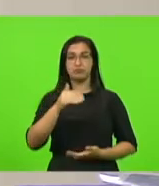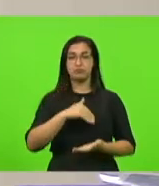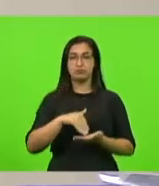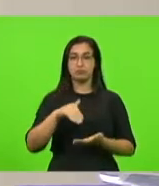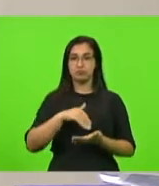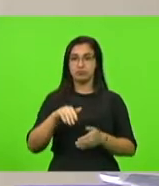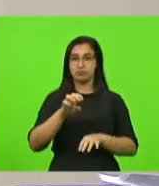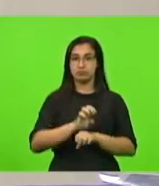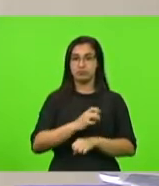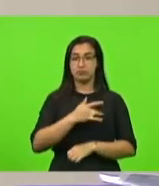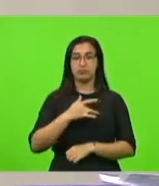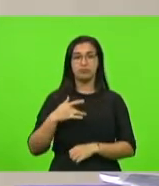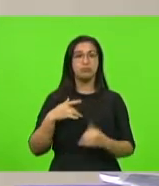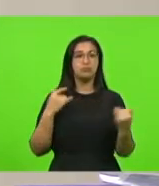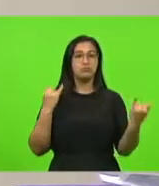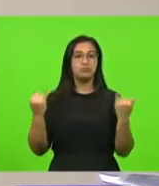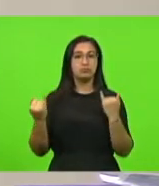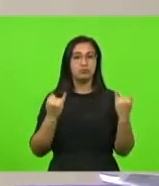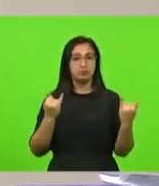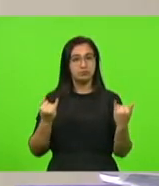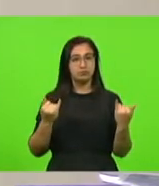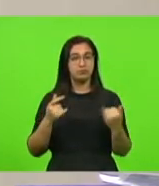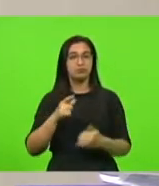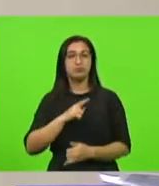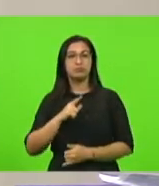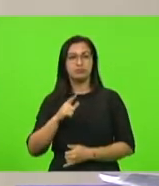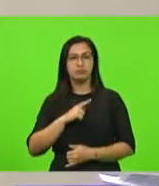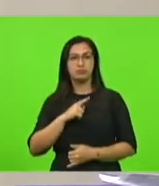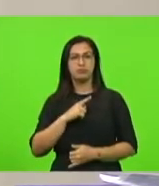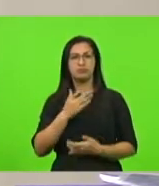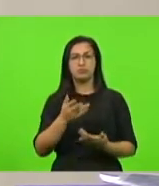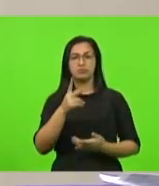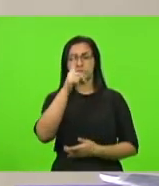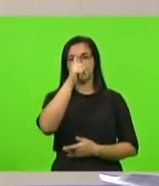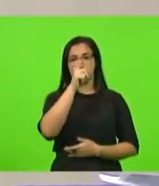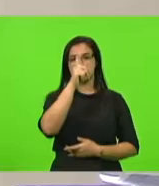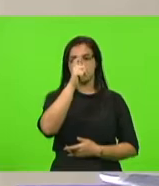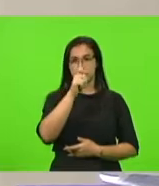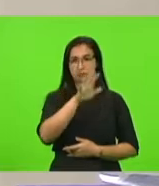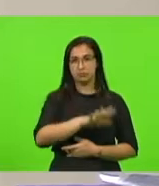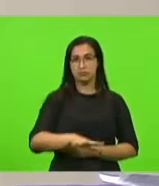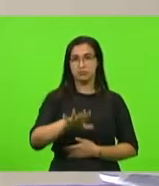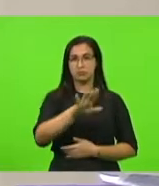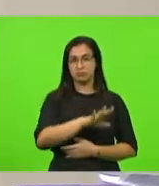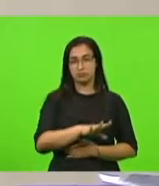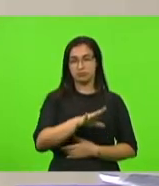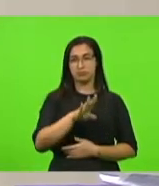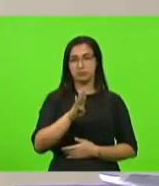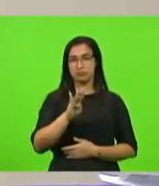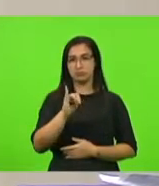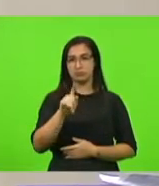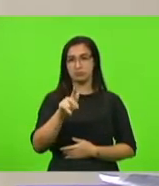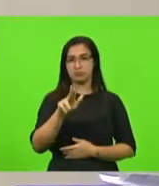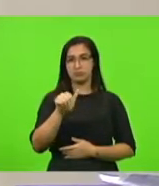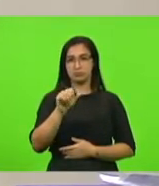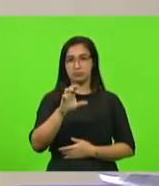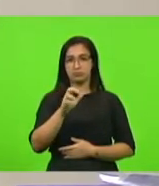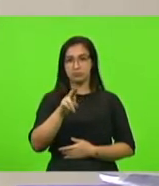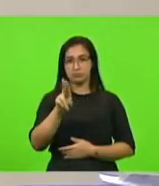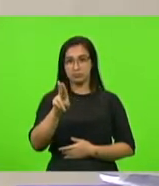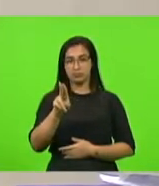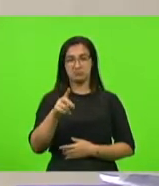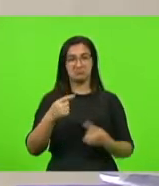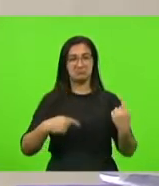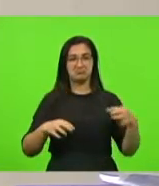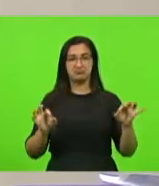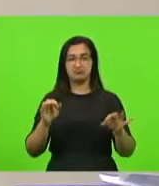Estado da Saúde informações acerca do funcionamento do Hospital Regional de Biguaçu, Helmut Nass. Em discussão. Não havendo quem queira discutir,